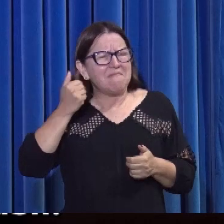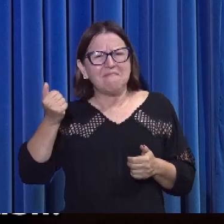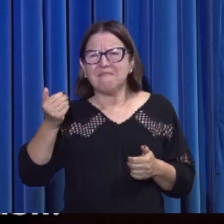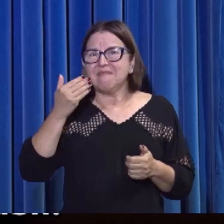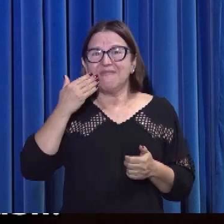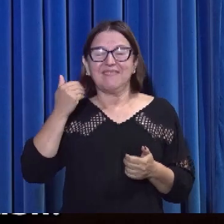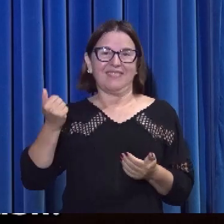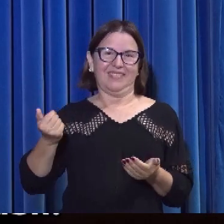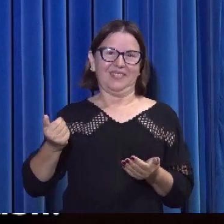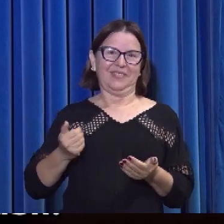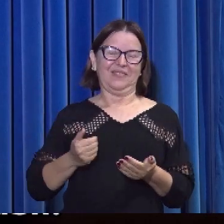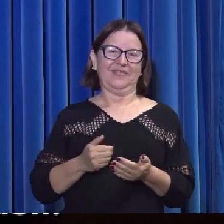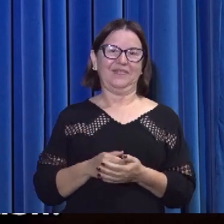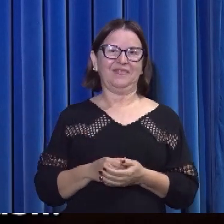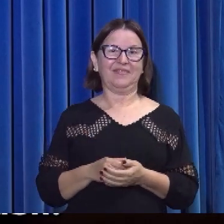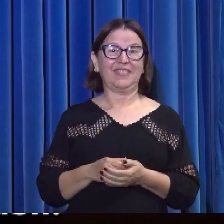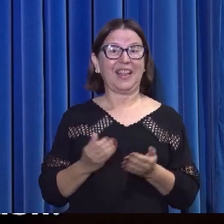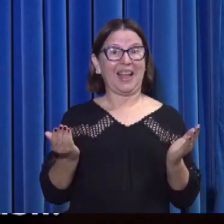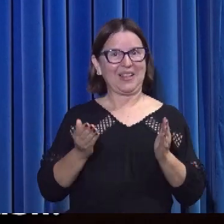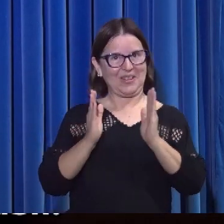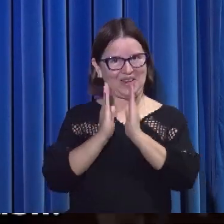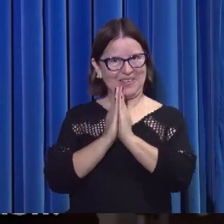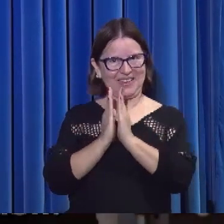incomparavelmente melhor. Vamos orar?